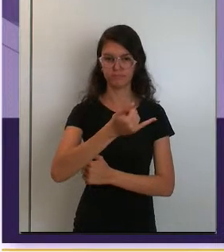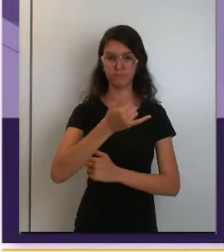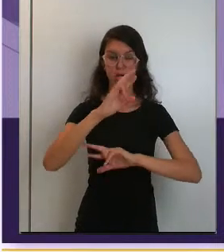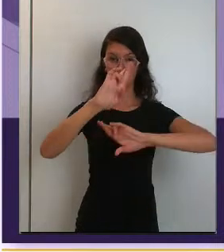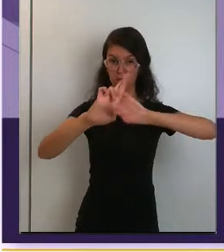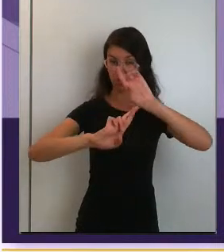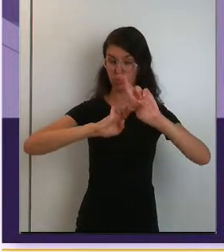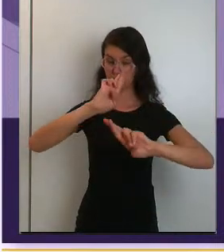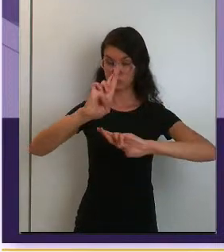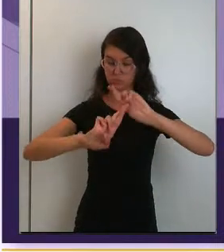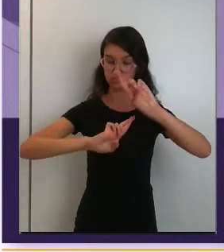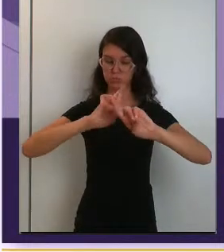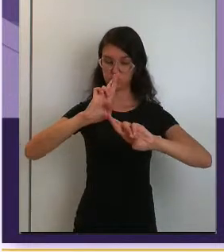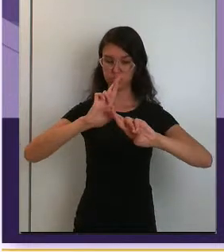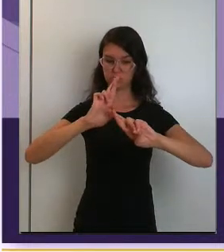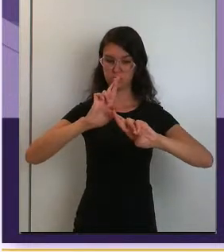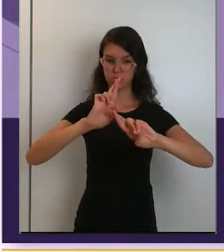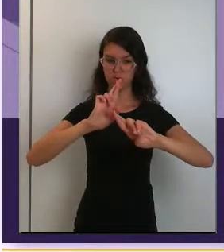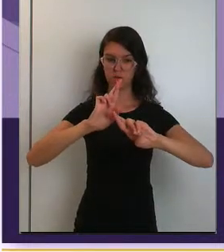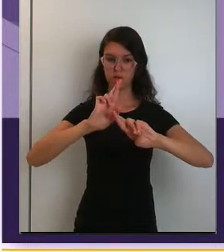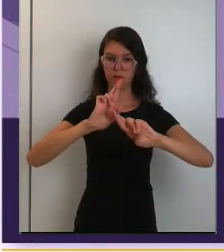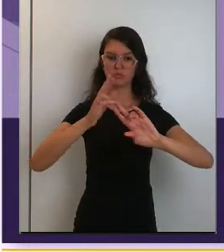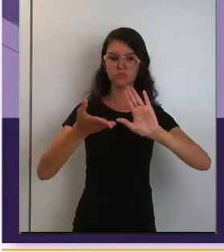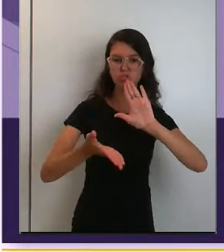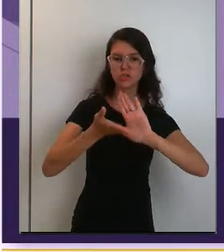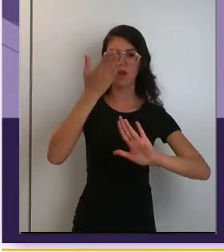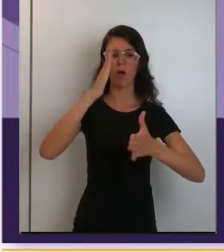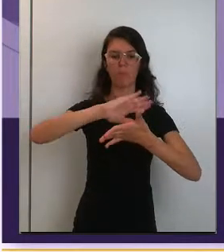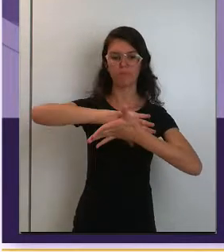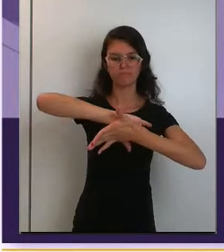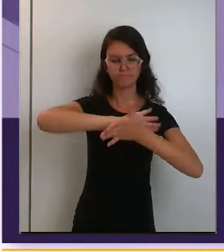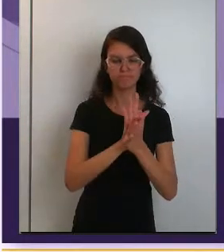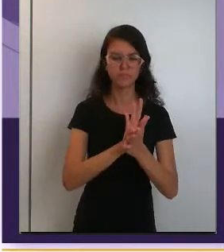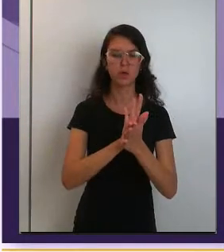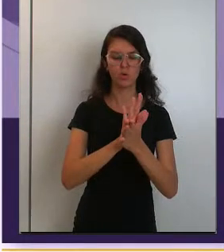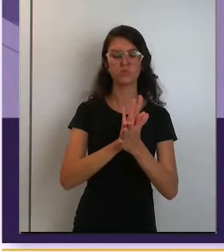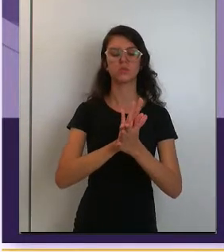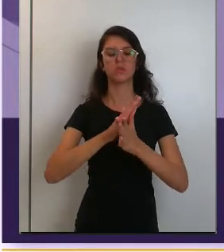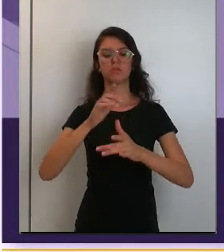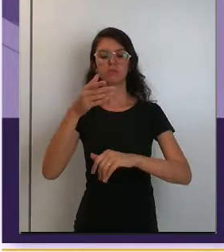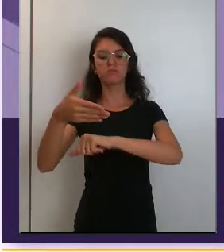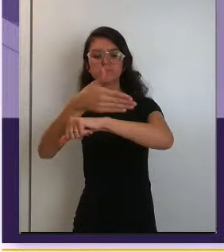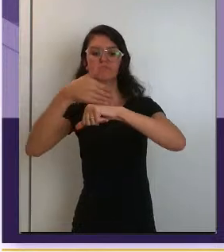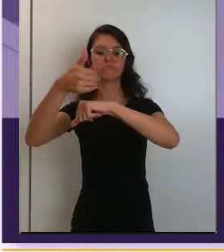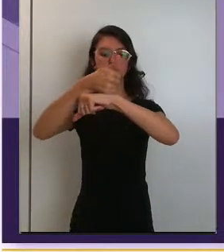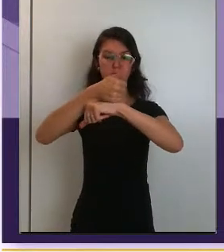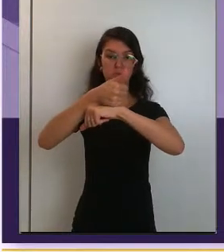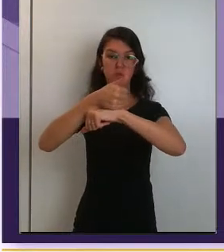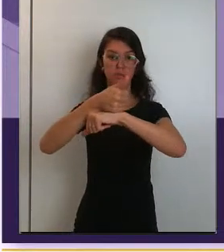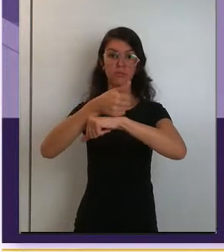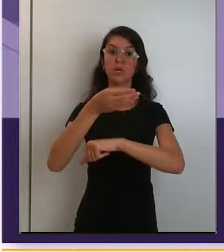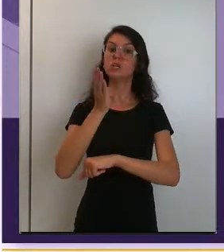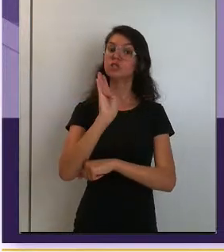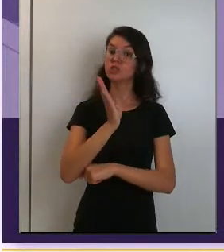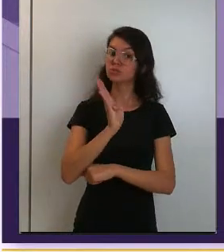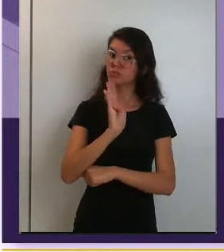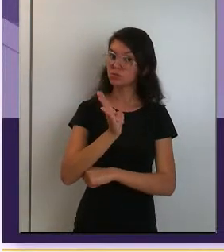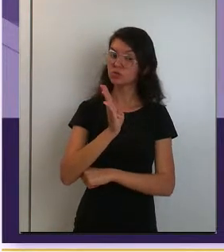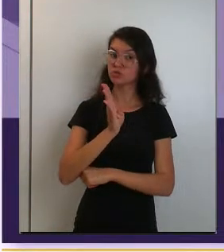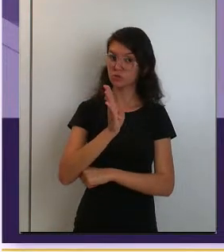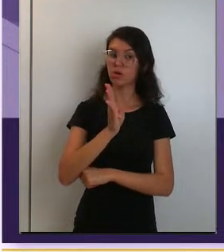relacionada à não discriminação de trabalhadores e trabalhadoras, recentemente foi tratada na